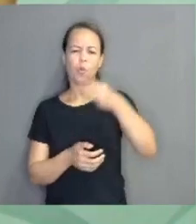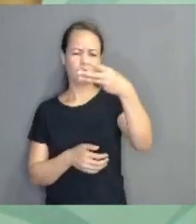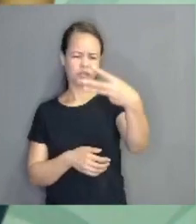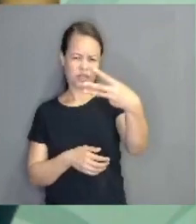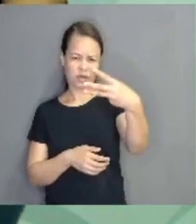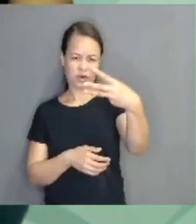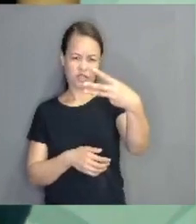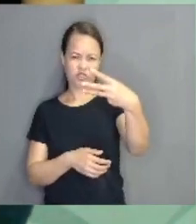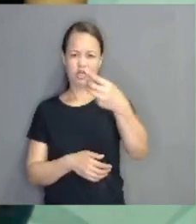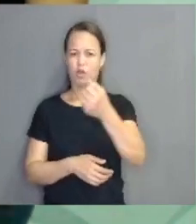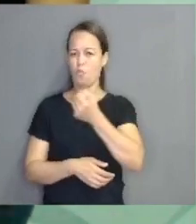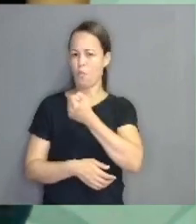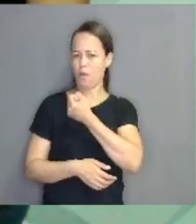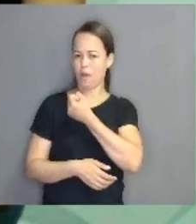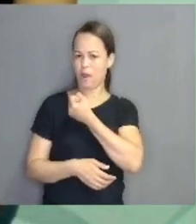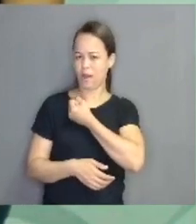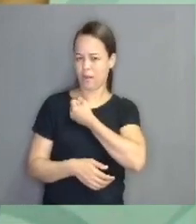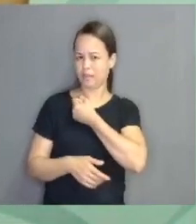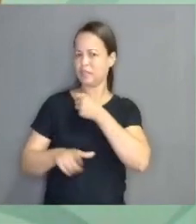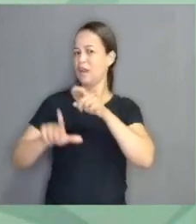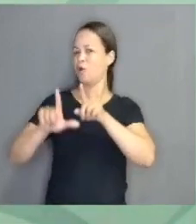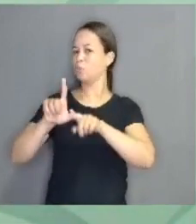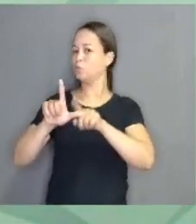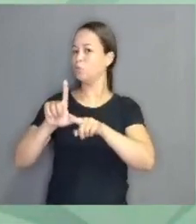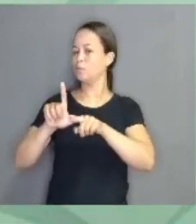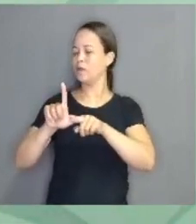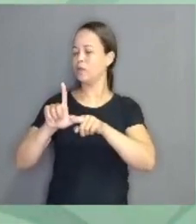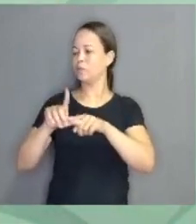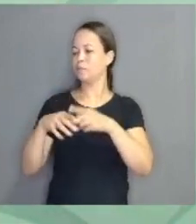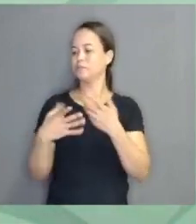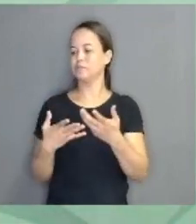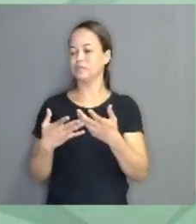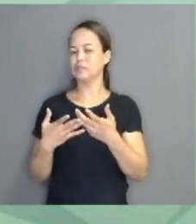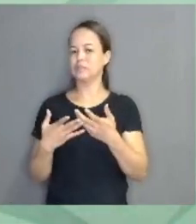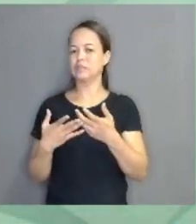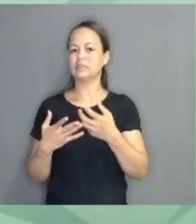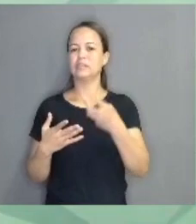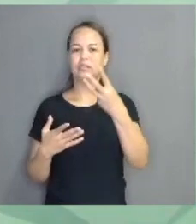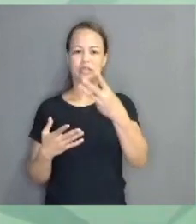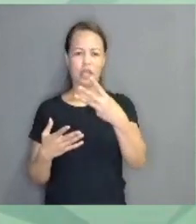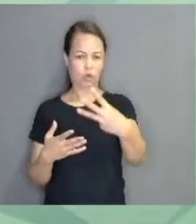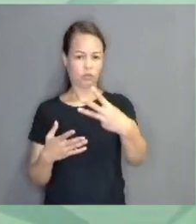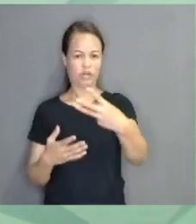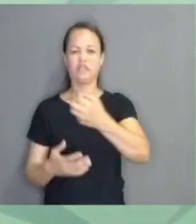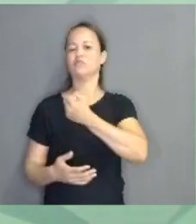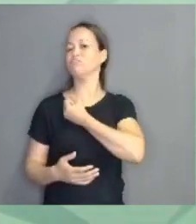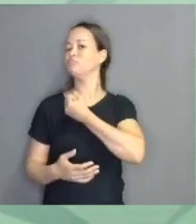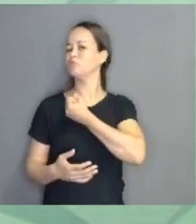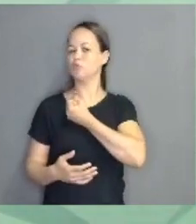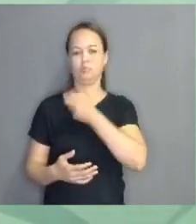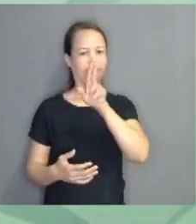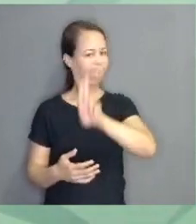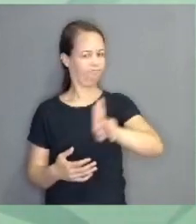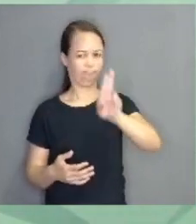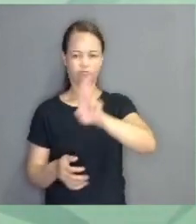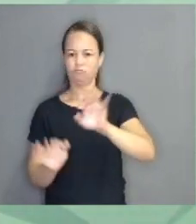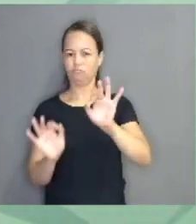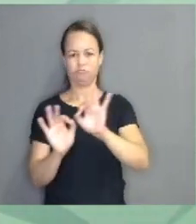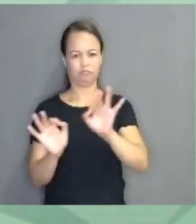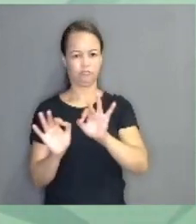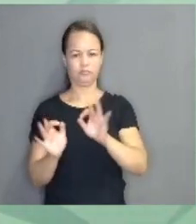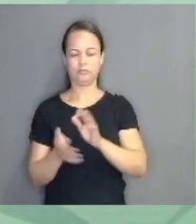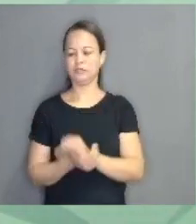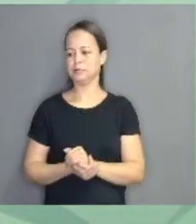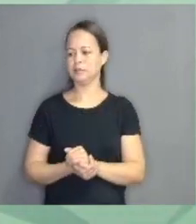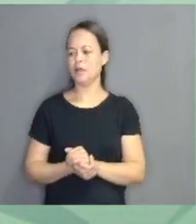um número? É um número, eu não vou usá-la. O 8 é uma